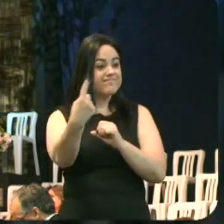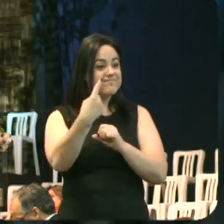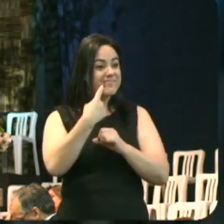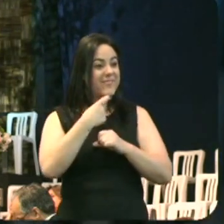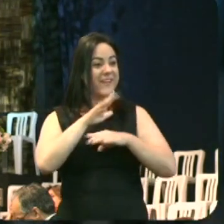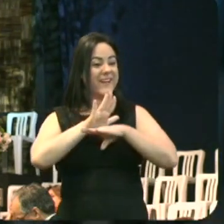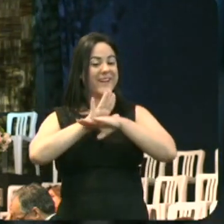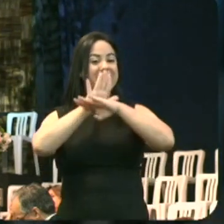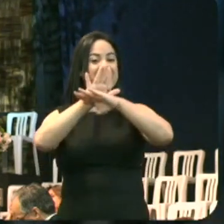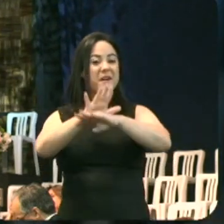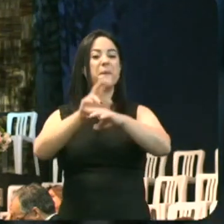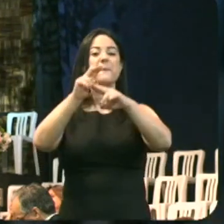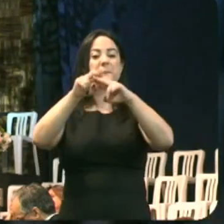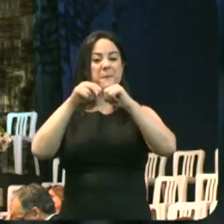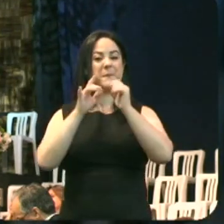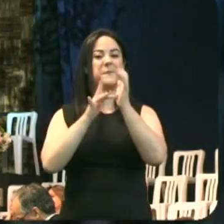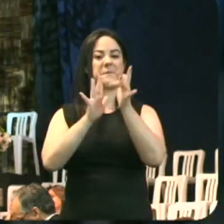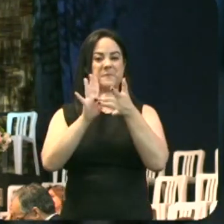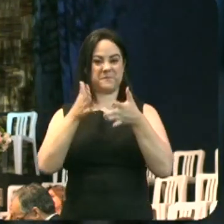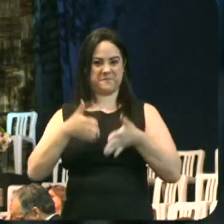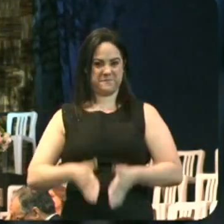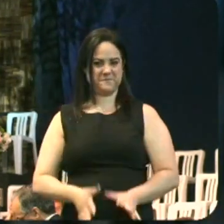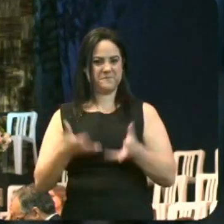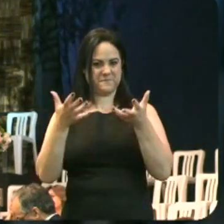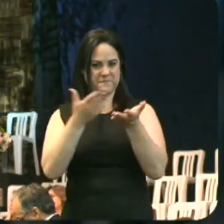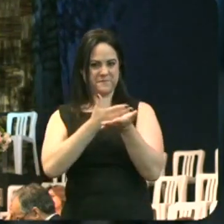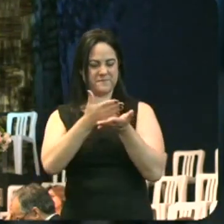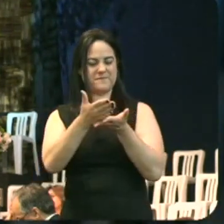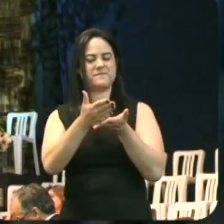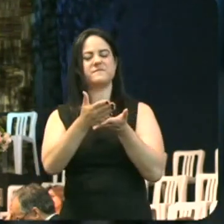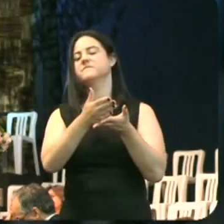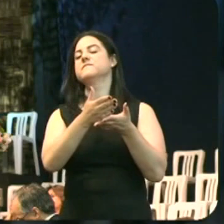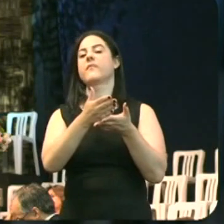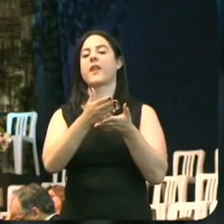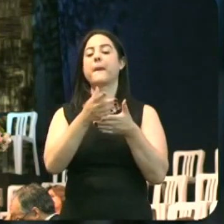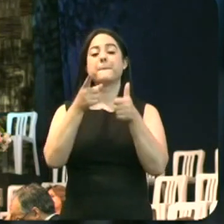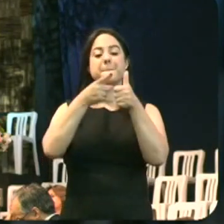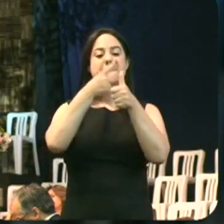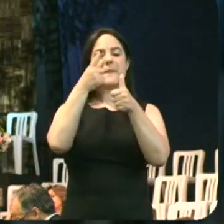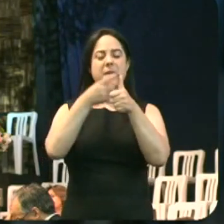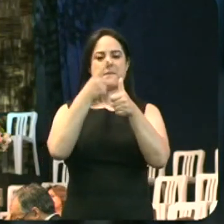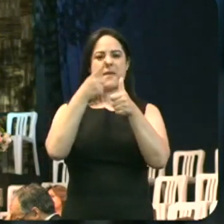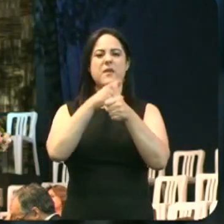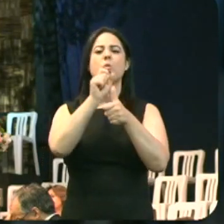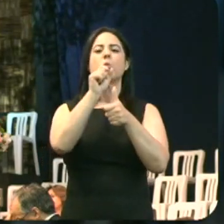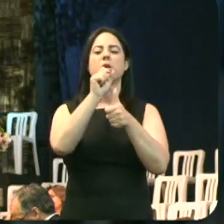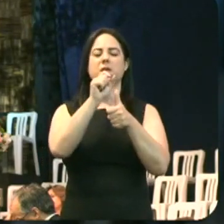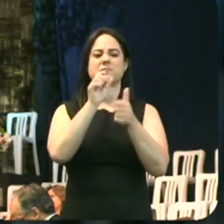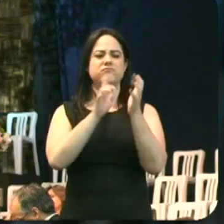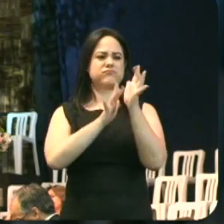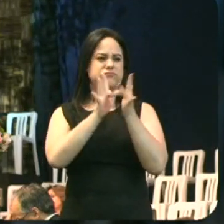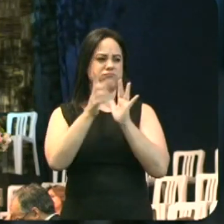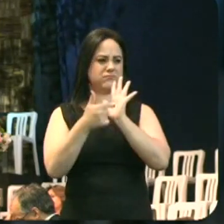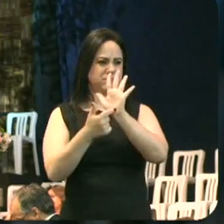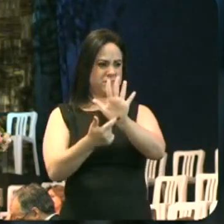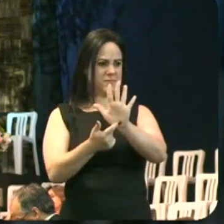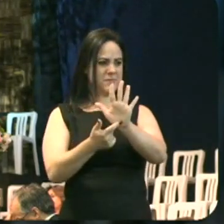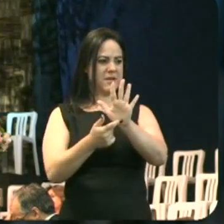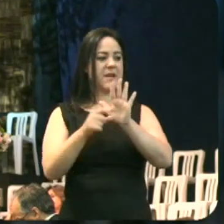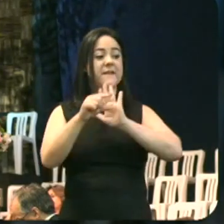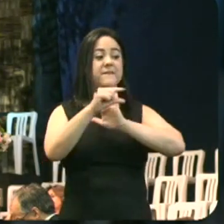Por isso ele nasceu. Então eu queria começar olhando para a primeira missão. A Bíblia vai dizer no